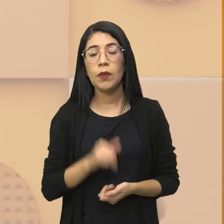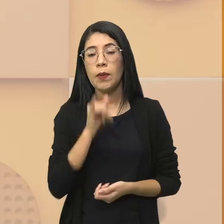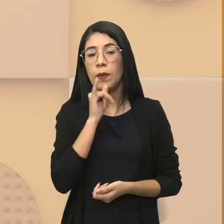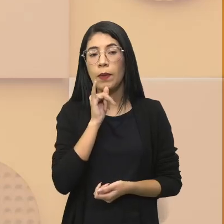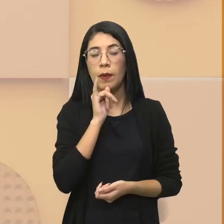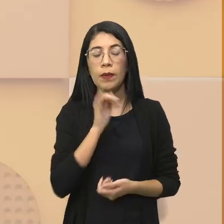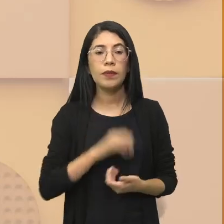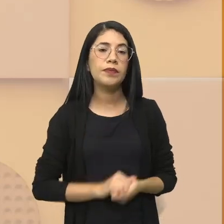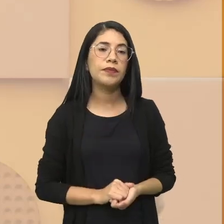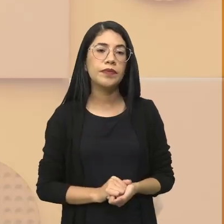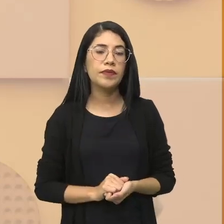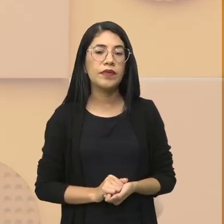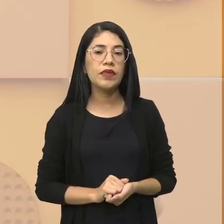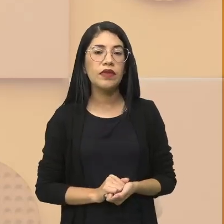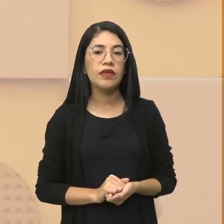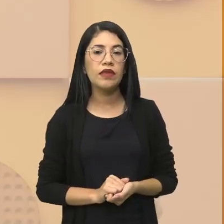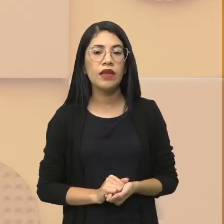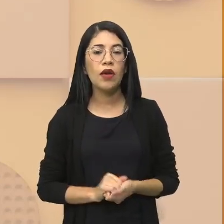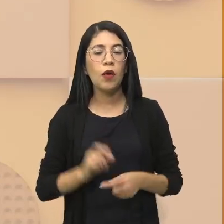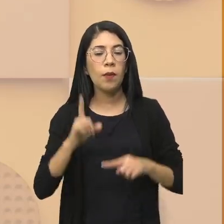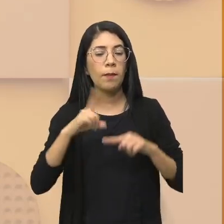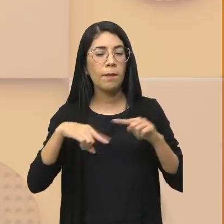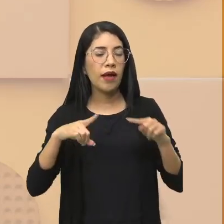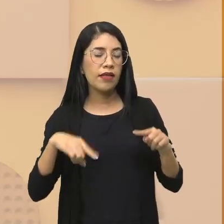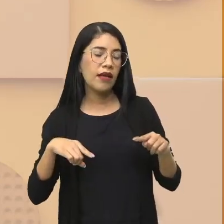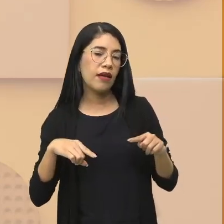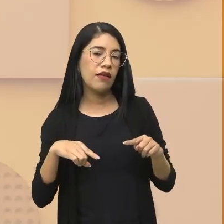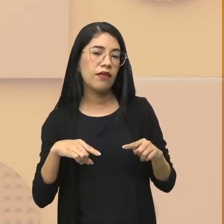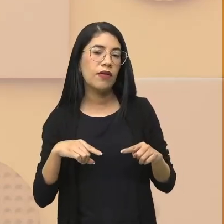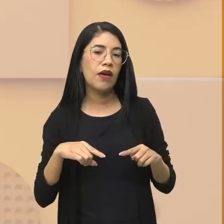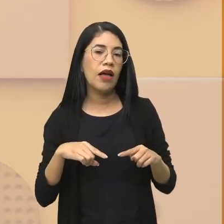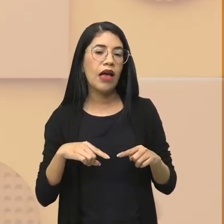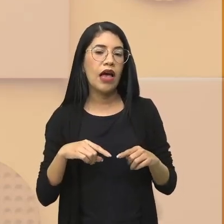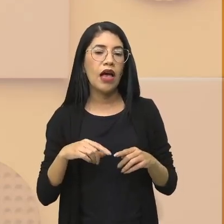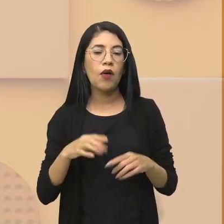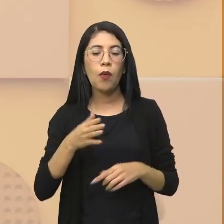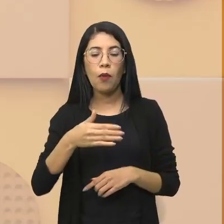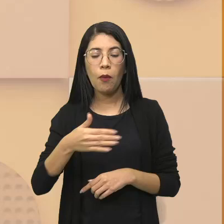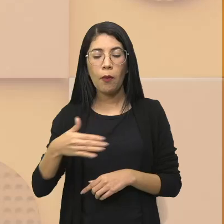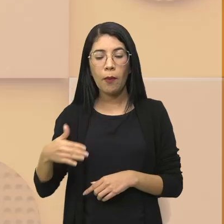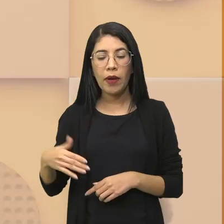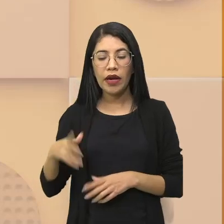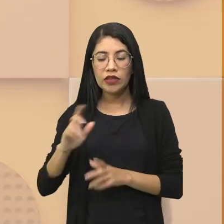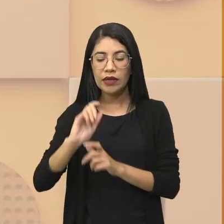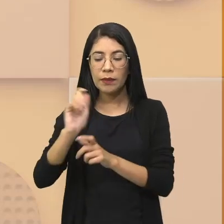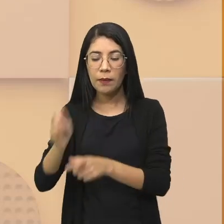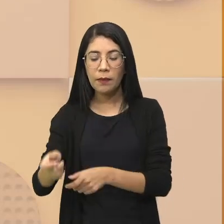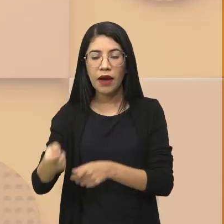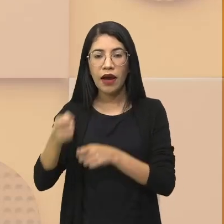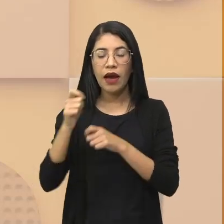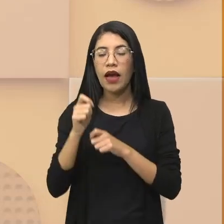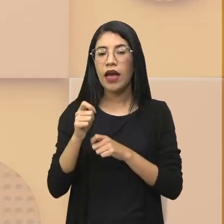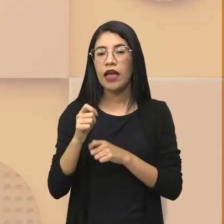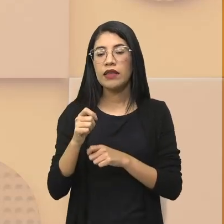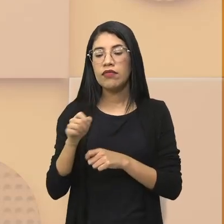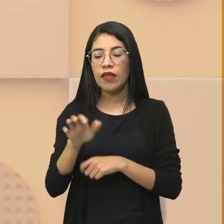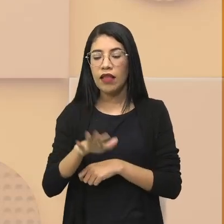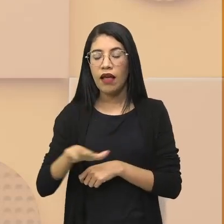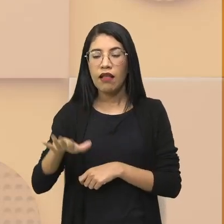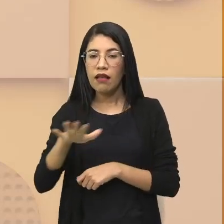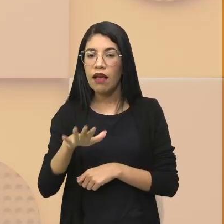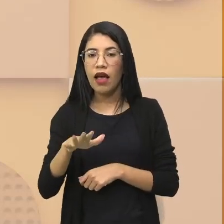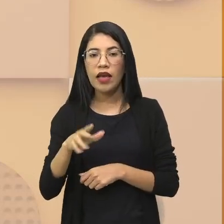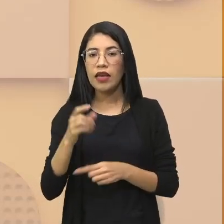exemplo, aquele produto, digamos que, por exemplo, um pescado que está sendo retirado da natureza de